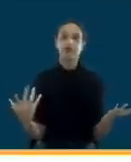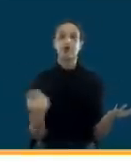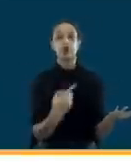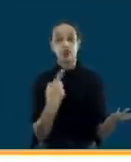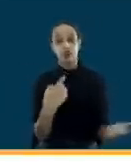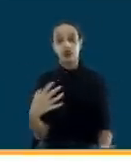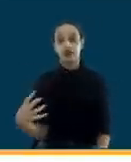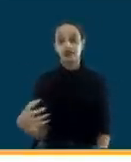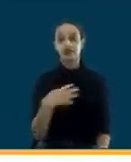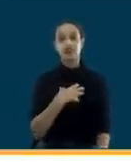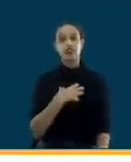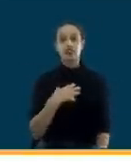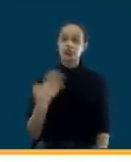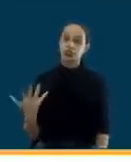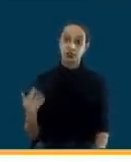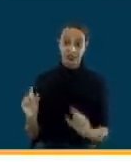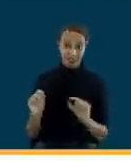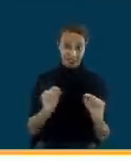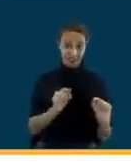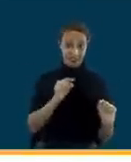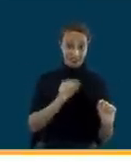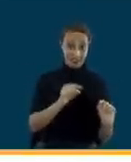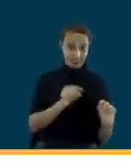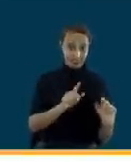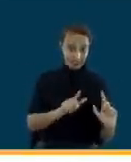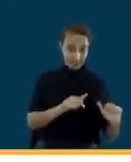porque fazer isso, de fato,